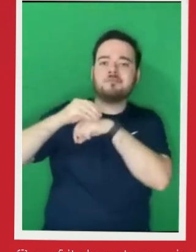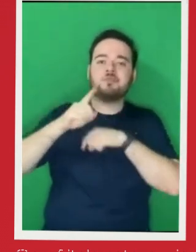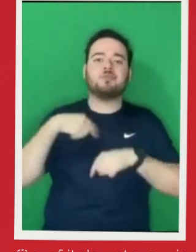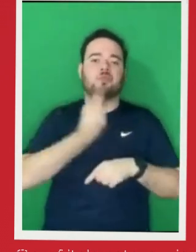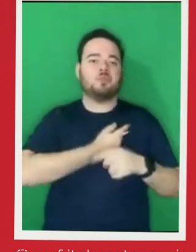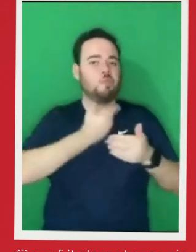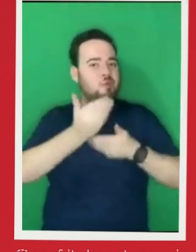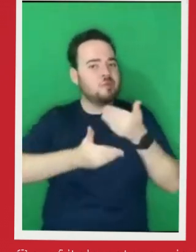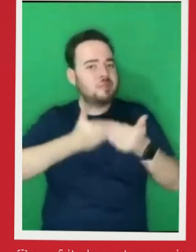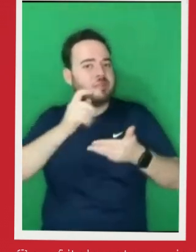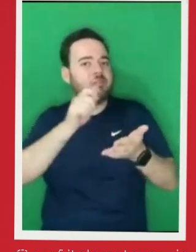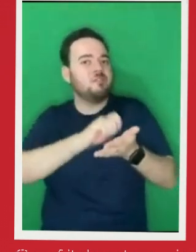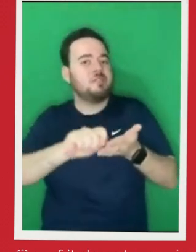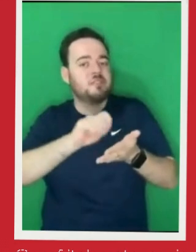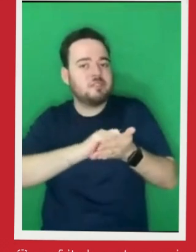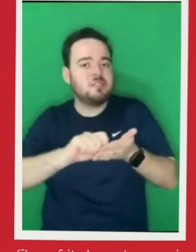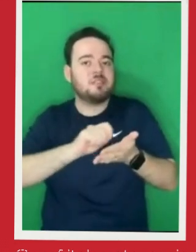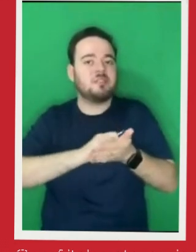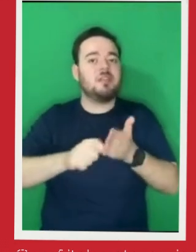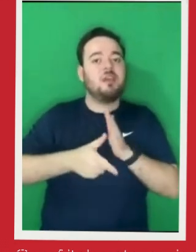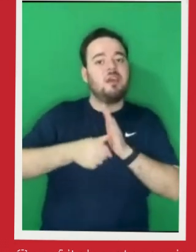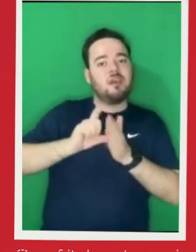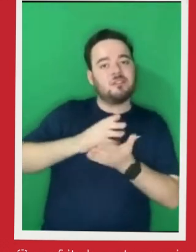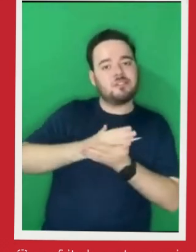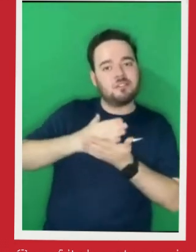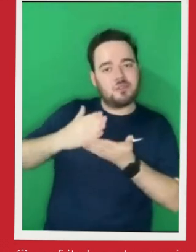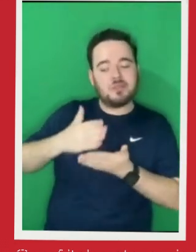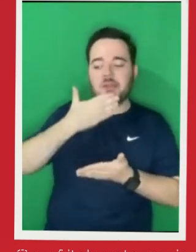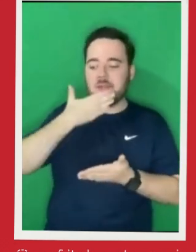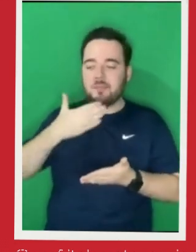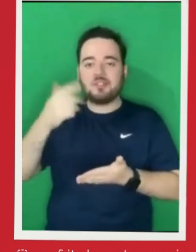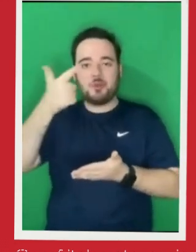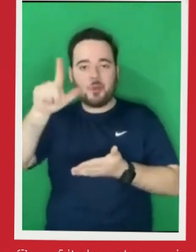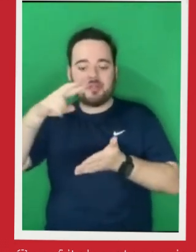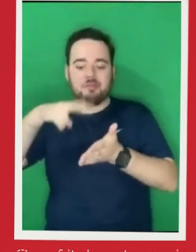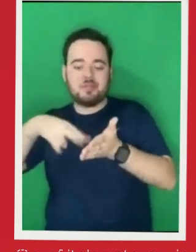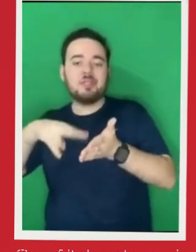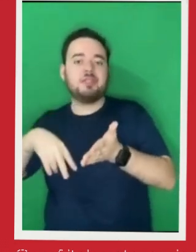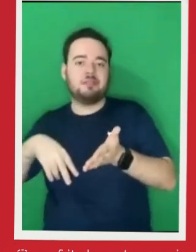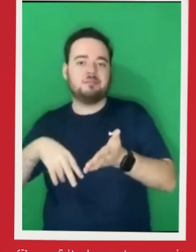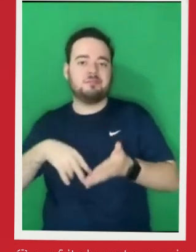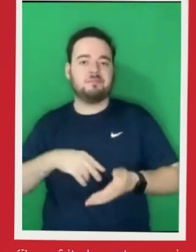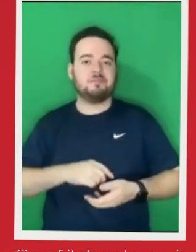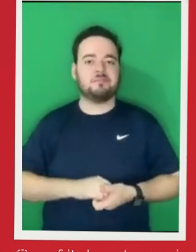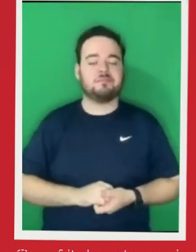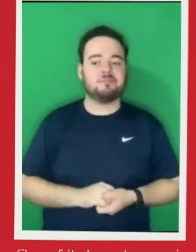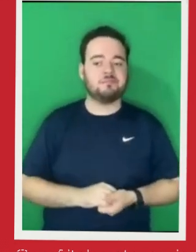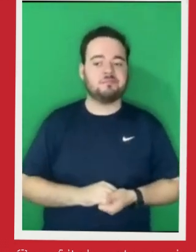conhecendo o nosso processo de escrita e de criação antes de começar a pedir as pessoas para lerem.